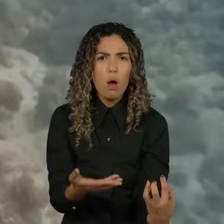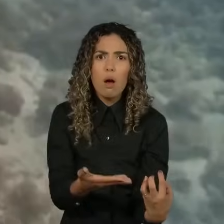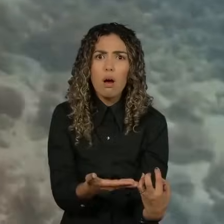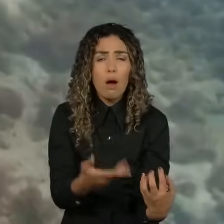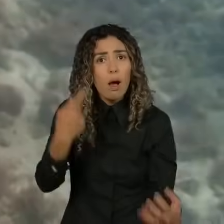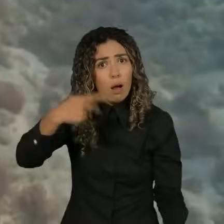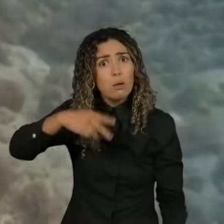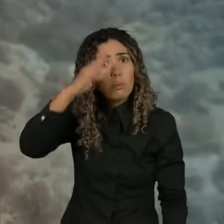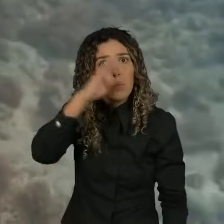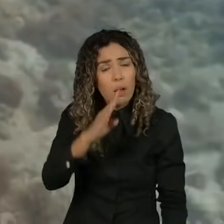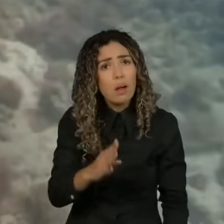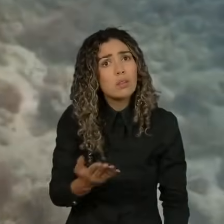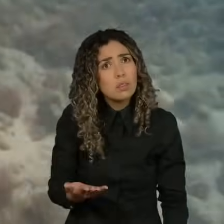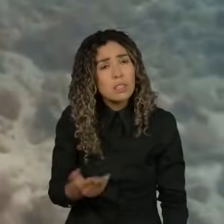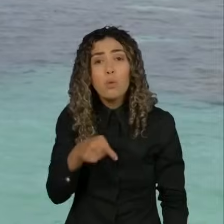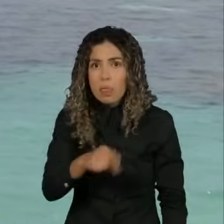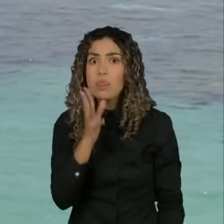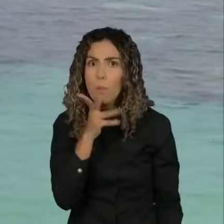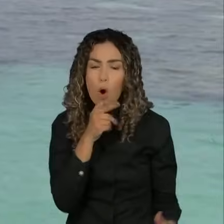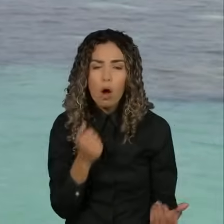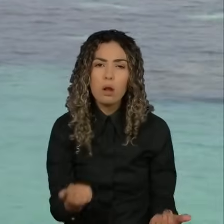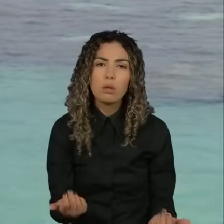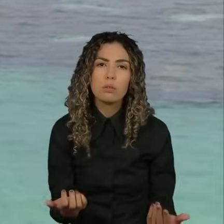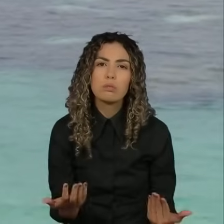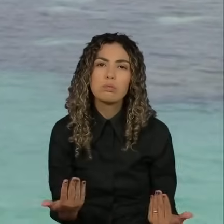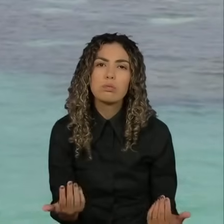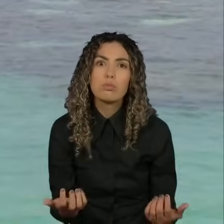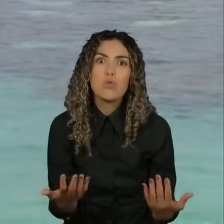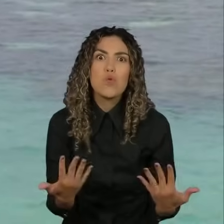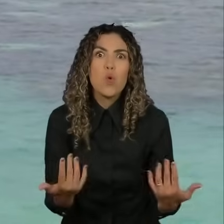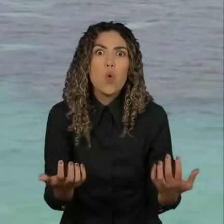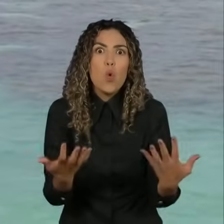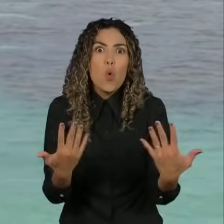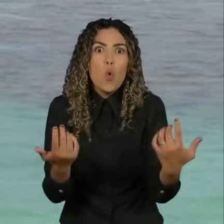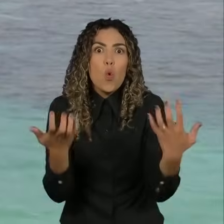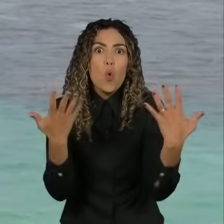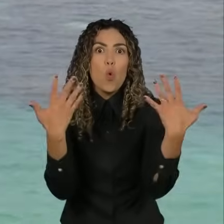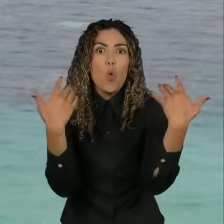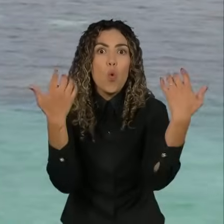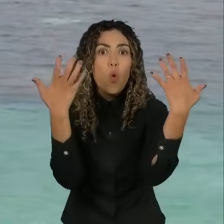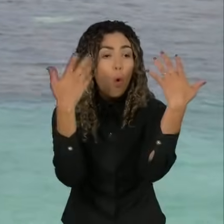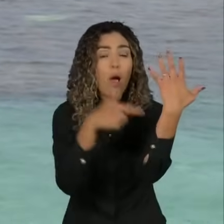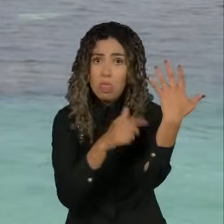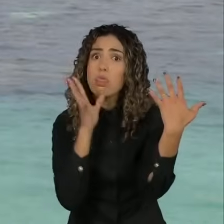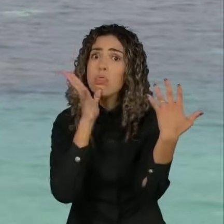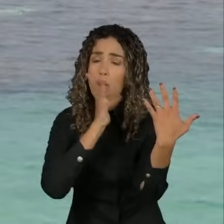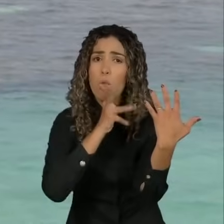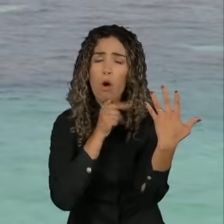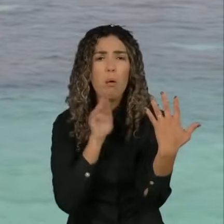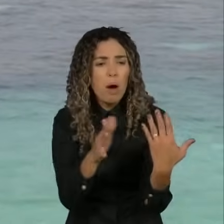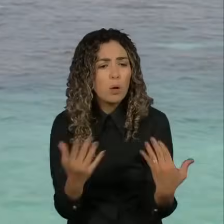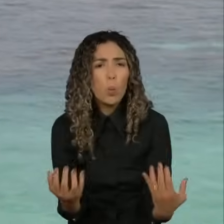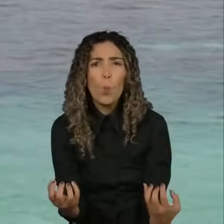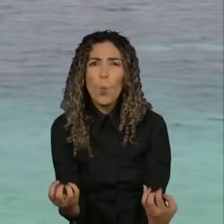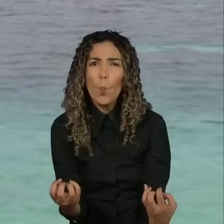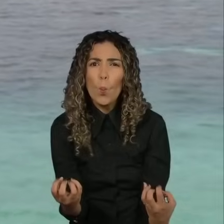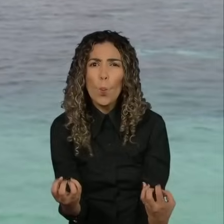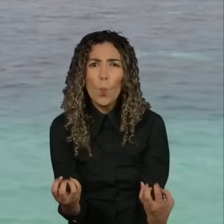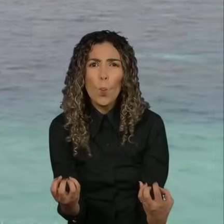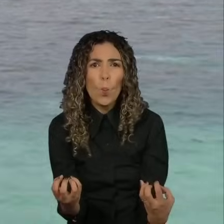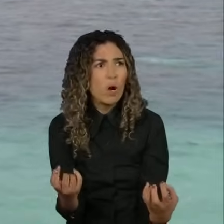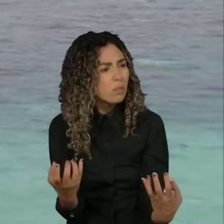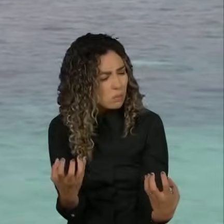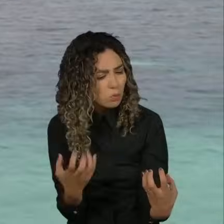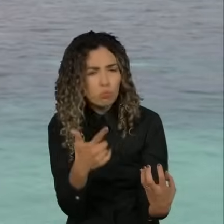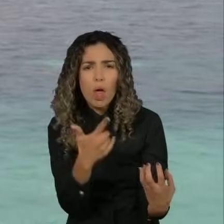difíceis e levam tanto tempo para crescer, aí é um impacto assim que você sente uma certa urgência para atuar e fazer algo sobre isso, sabe? A